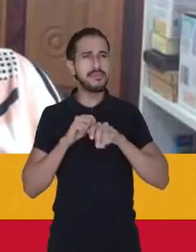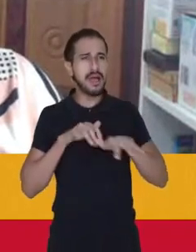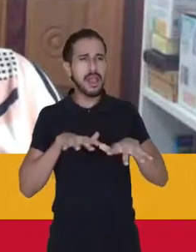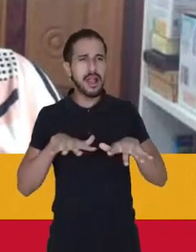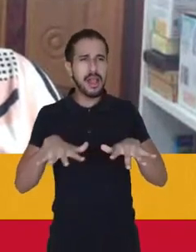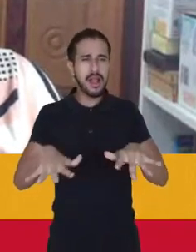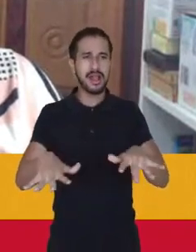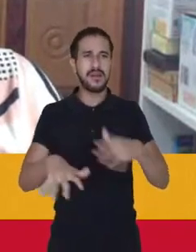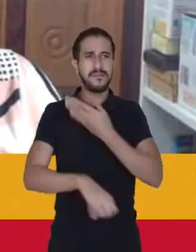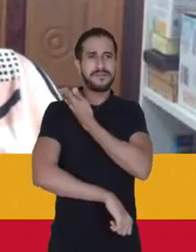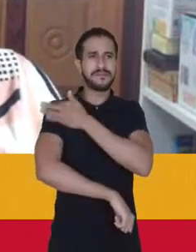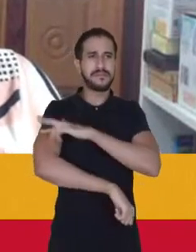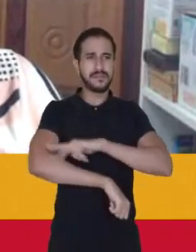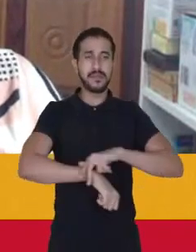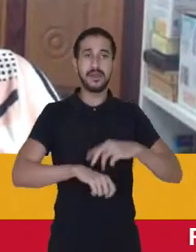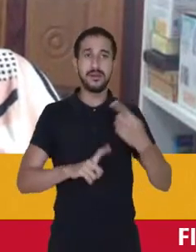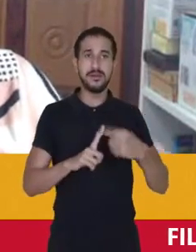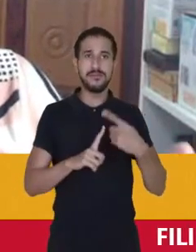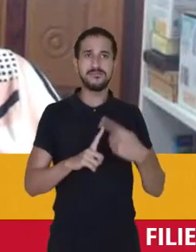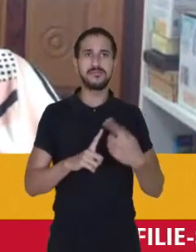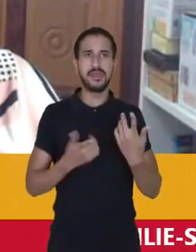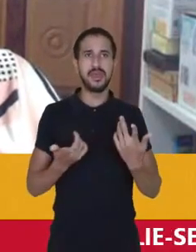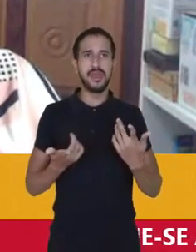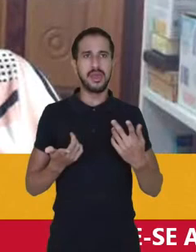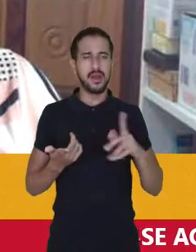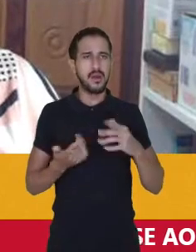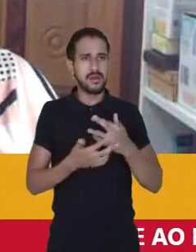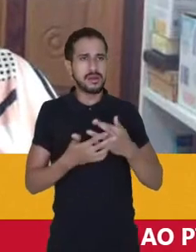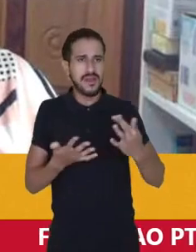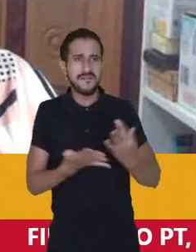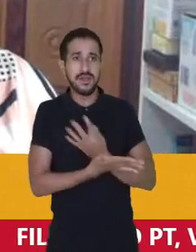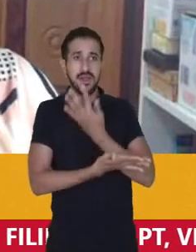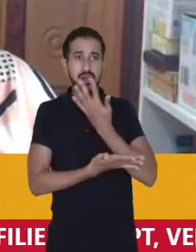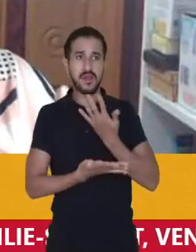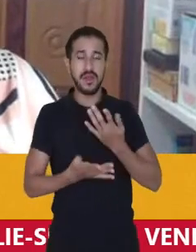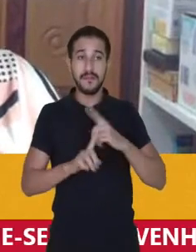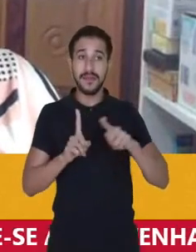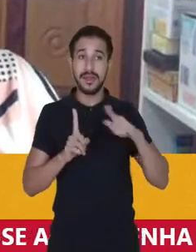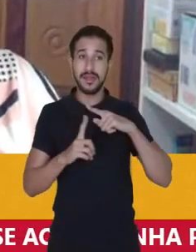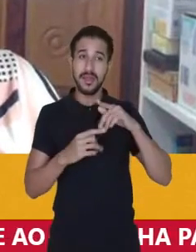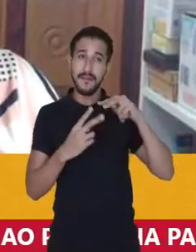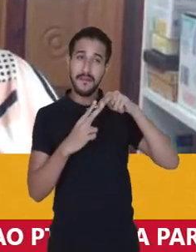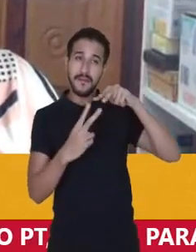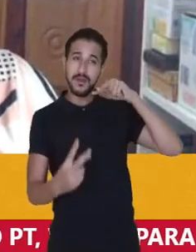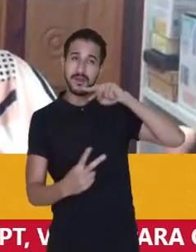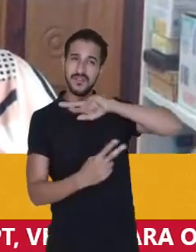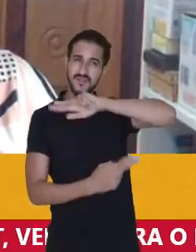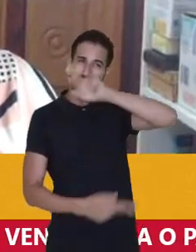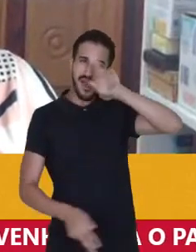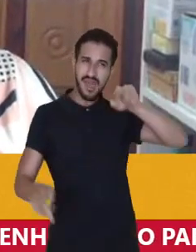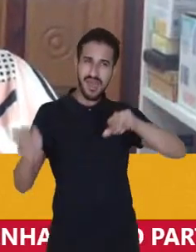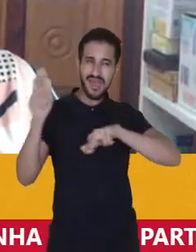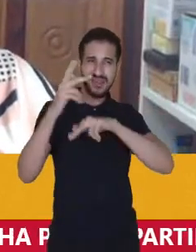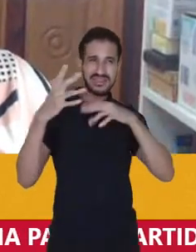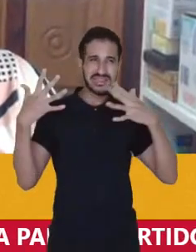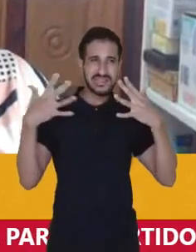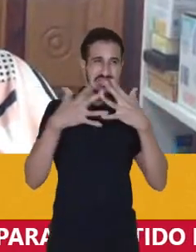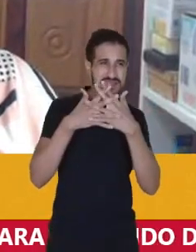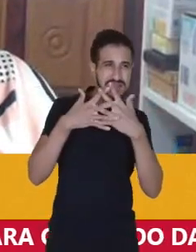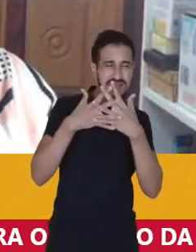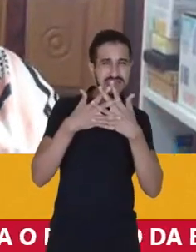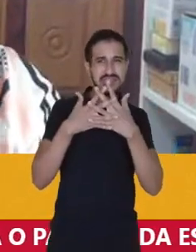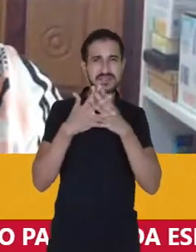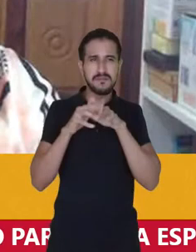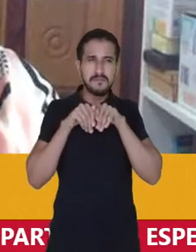gente? Porque é um fenômeno só, o racismo é um fenômeno, mas ele tem dimensões, né? Ele é tão complexo e